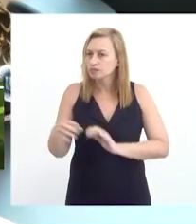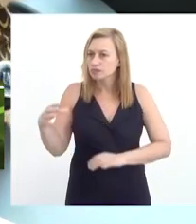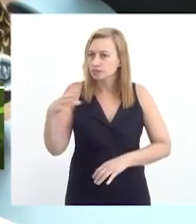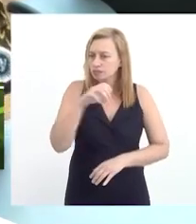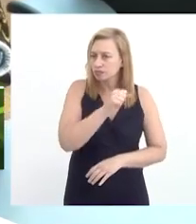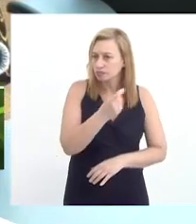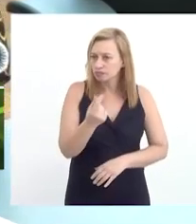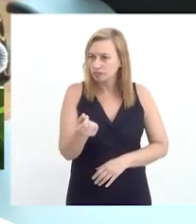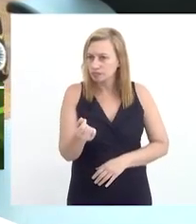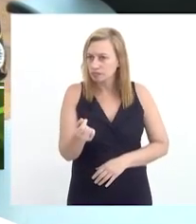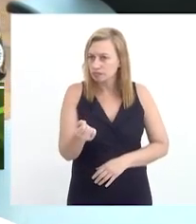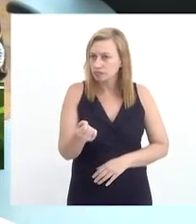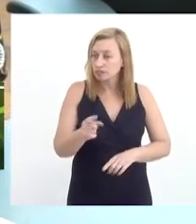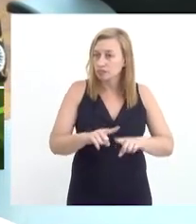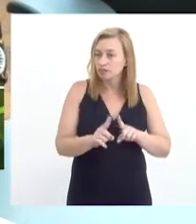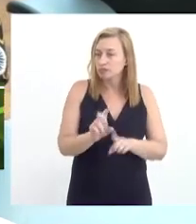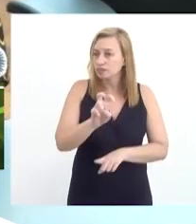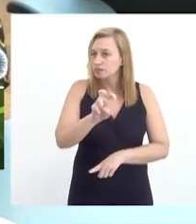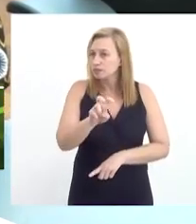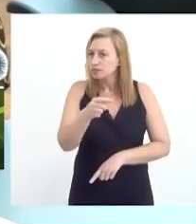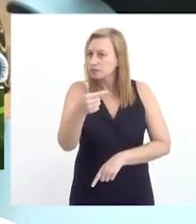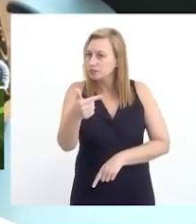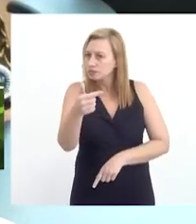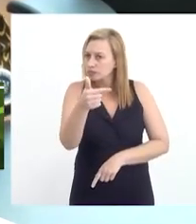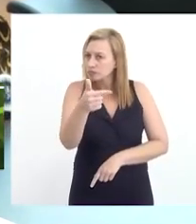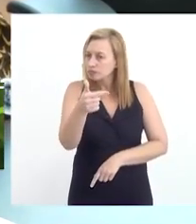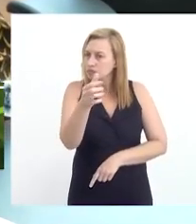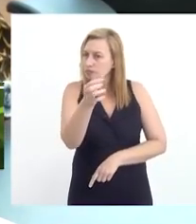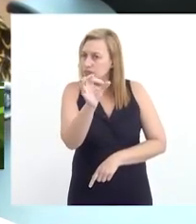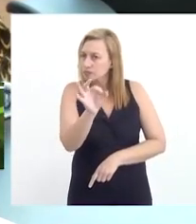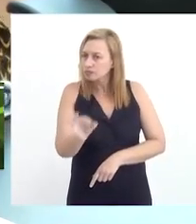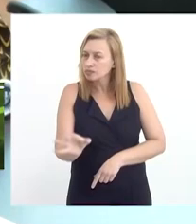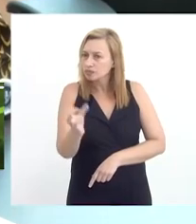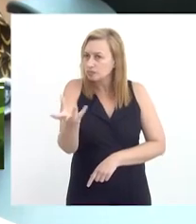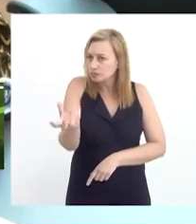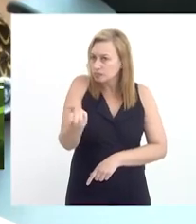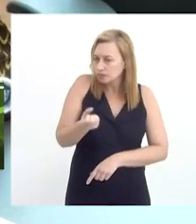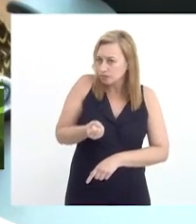Sendo que 52% Receberam